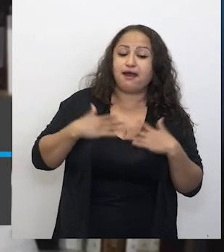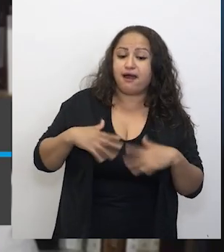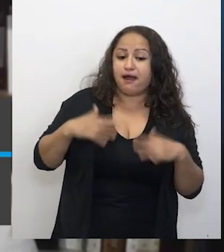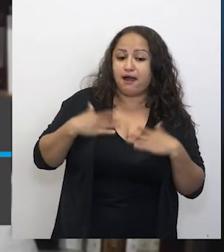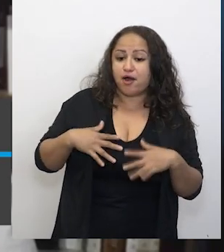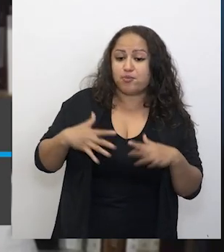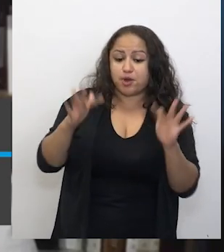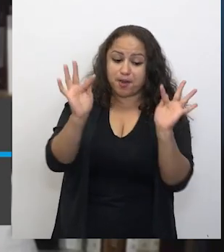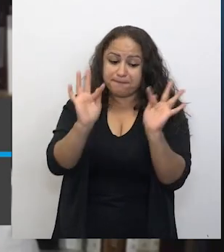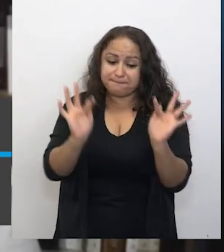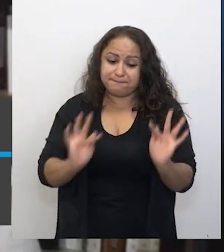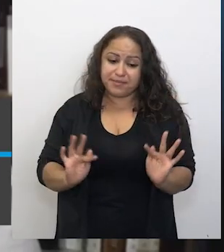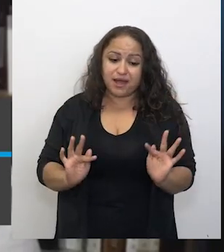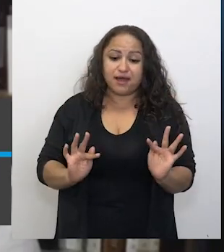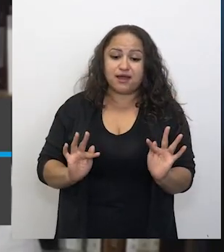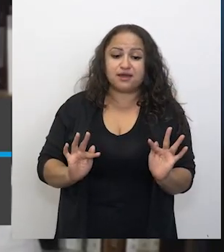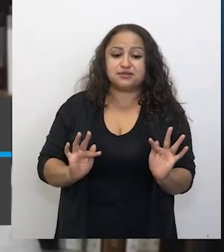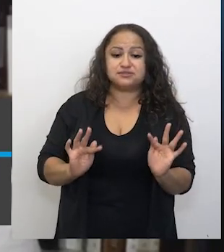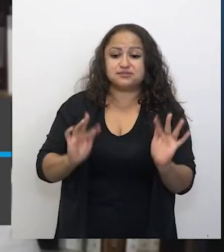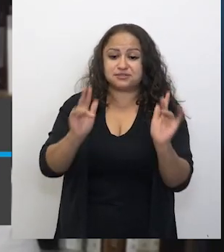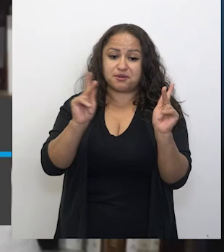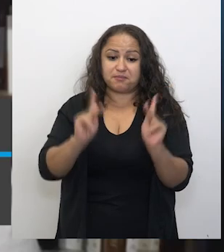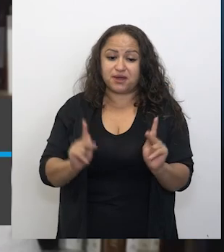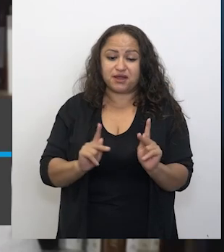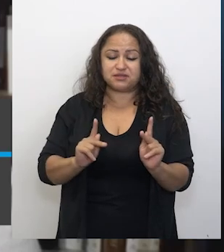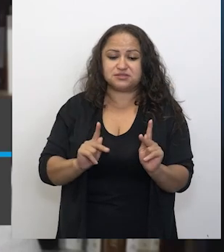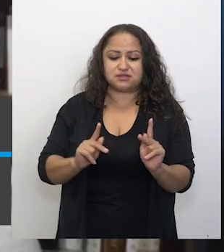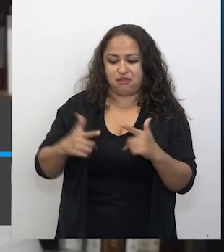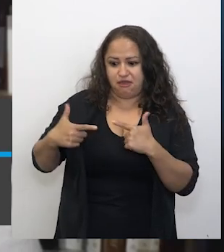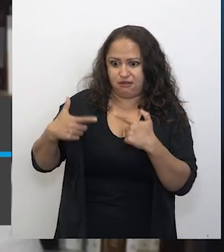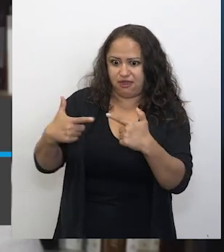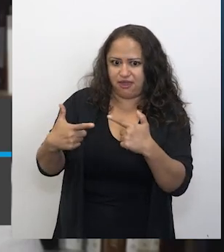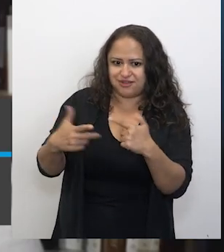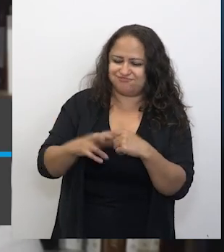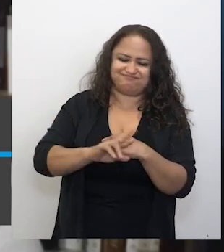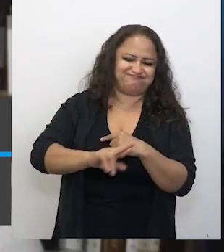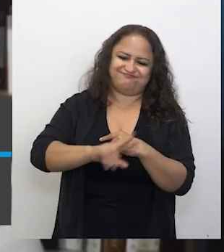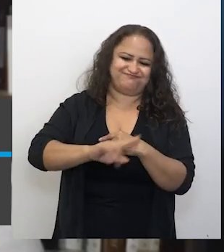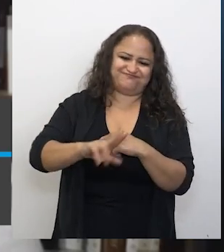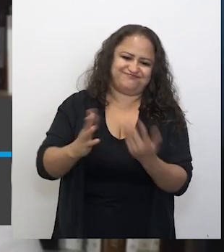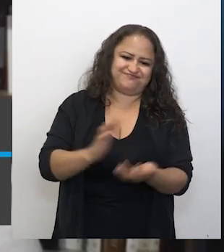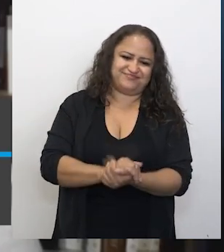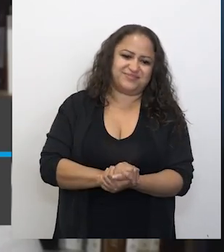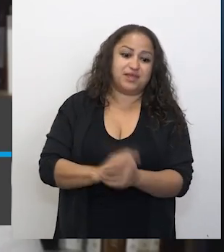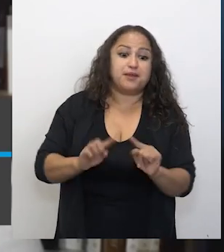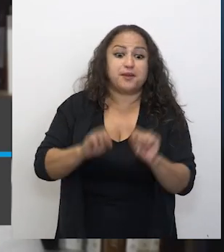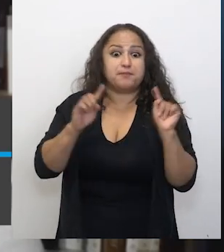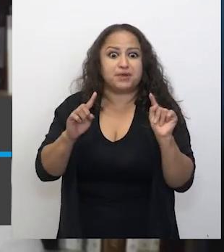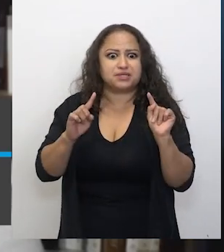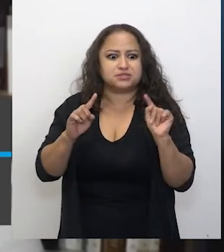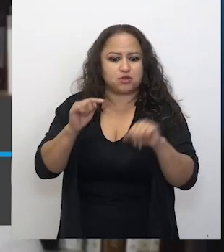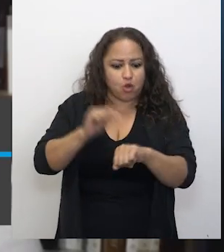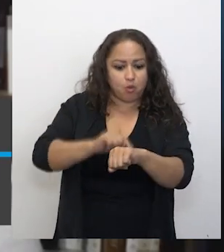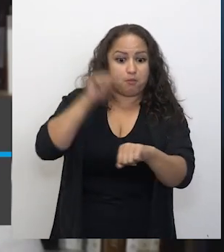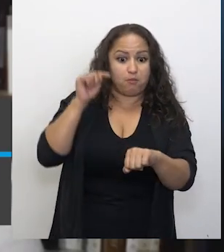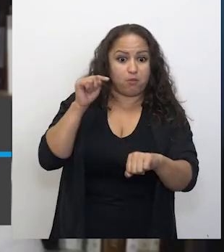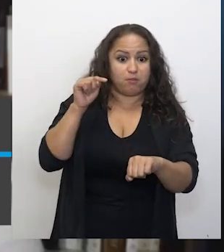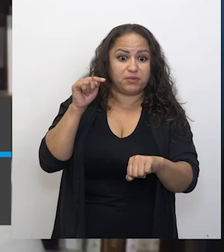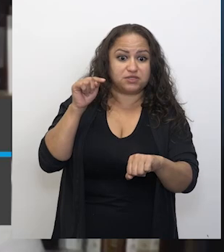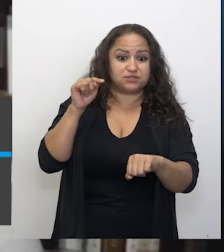Não há aquele estado de guerra total, né? Mas a partir do momento em que